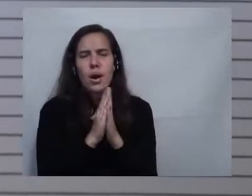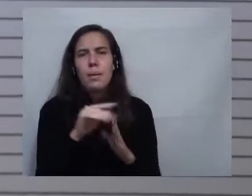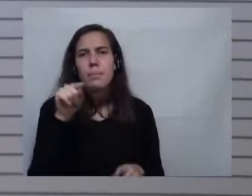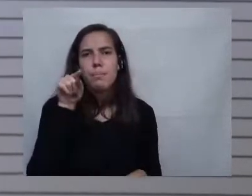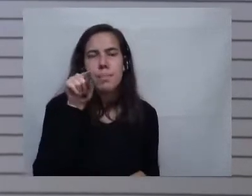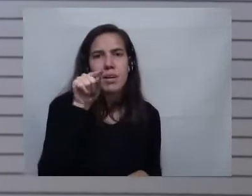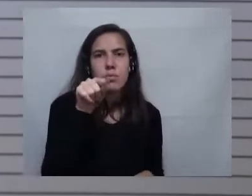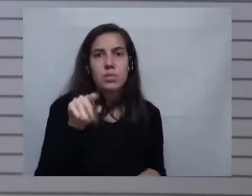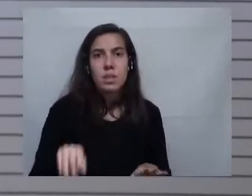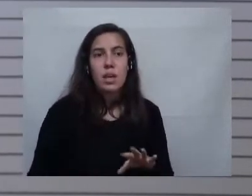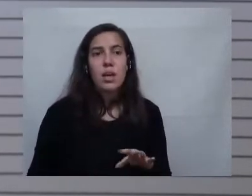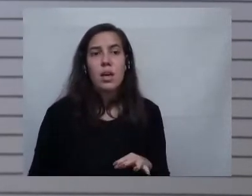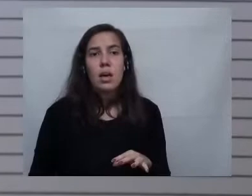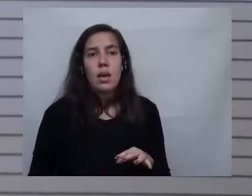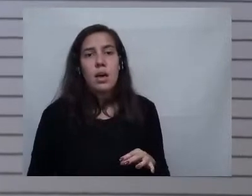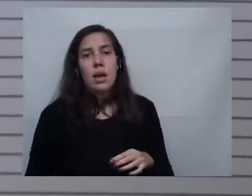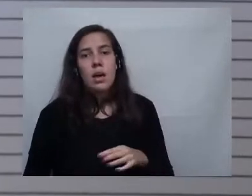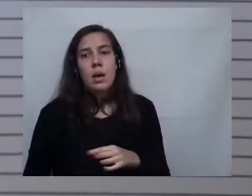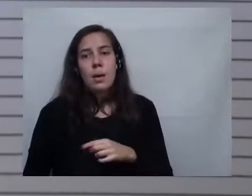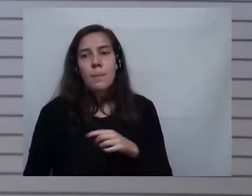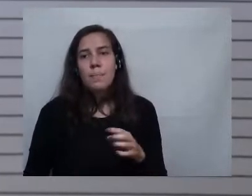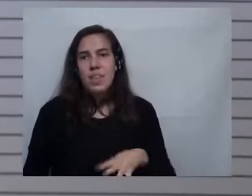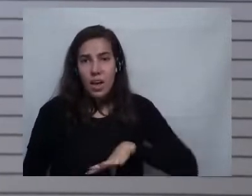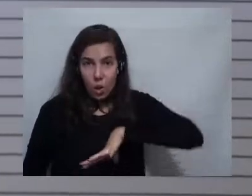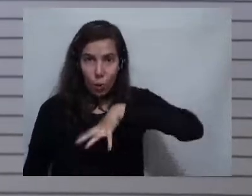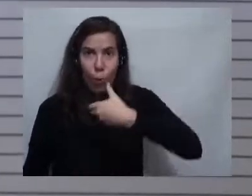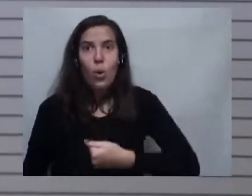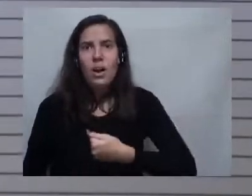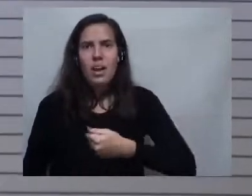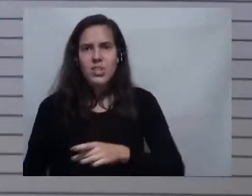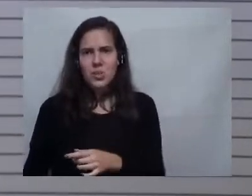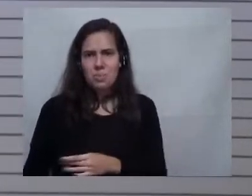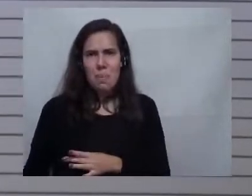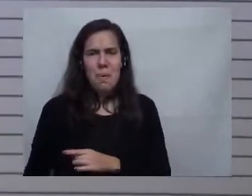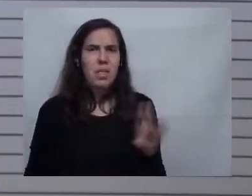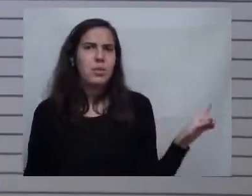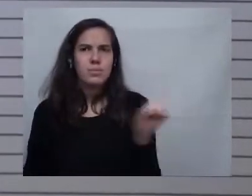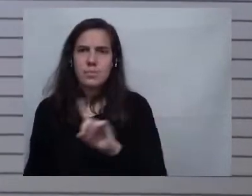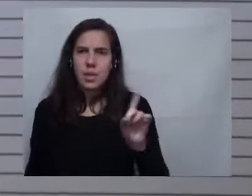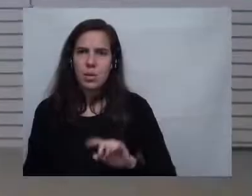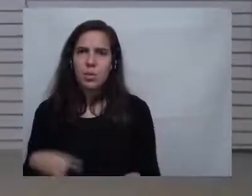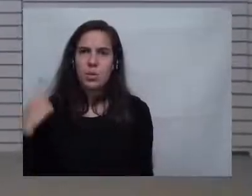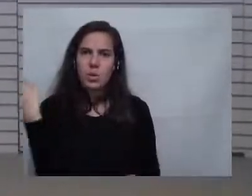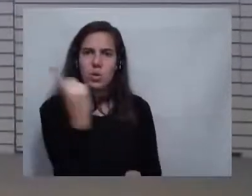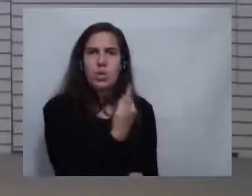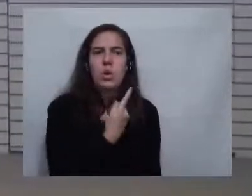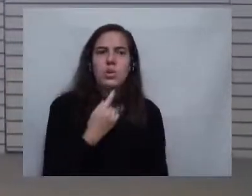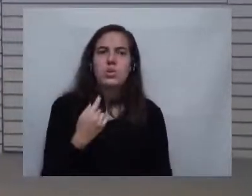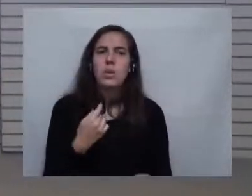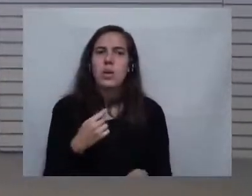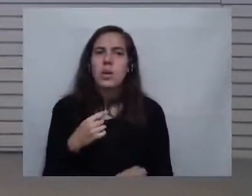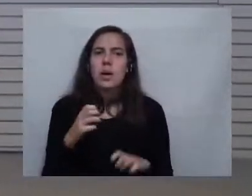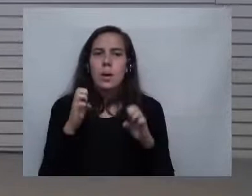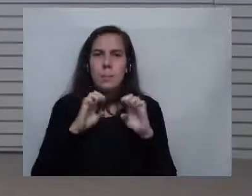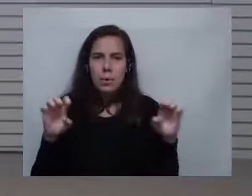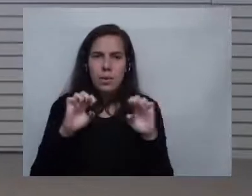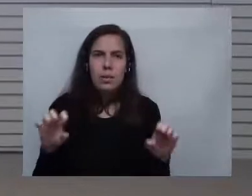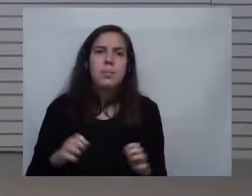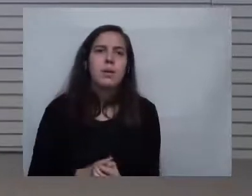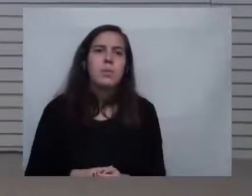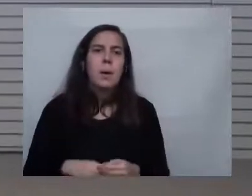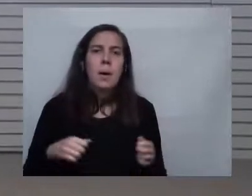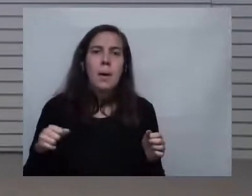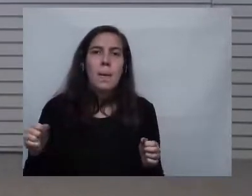vença o medo é porque eu tô proclamando o evangelho aqui então a